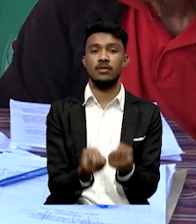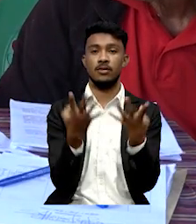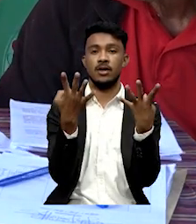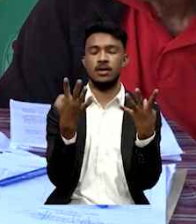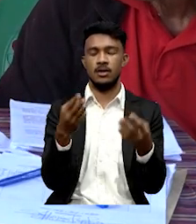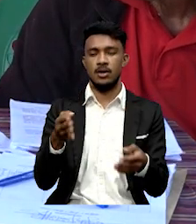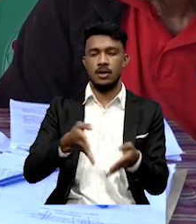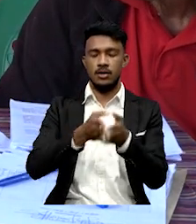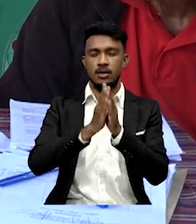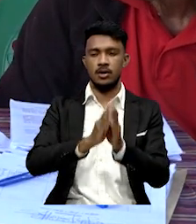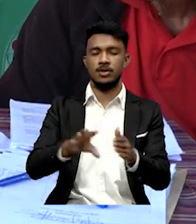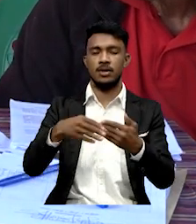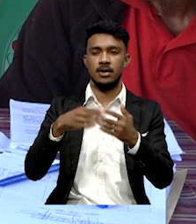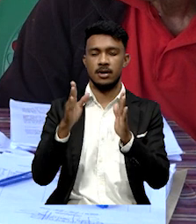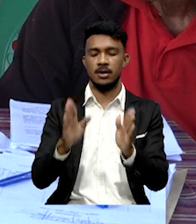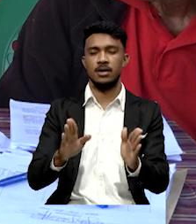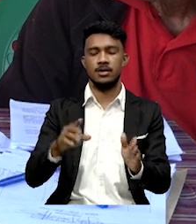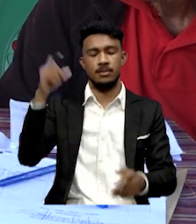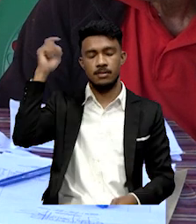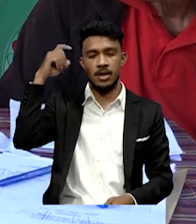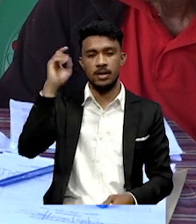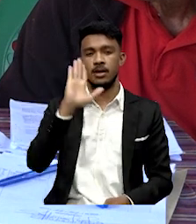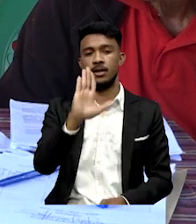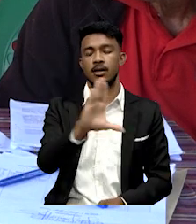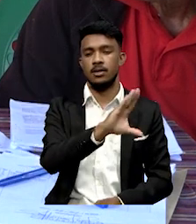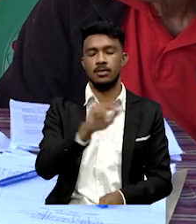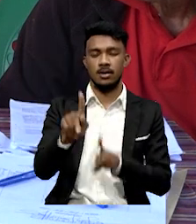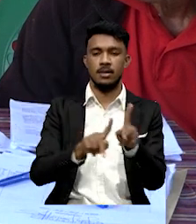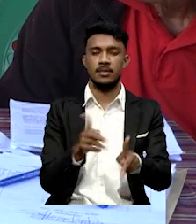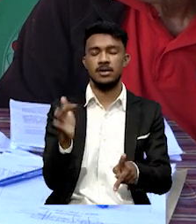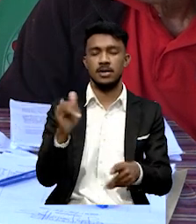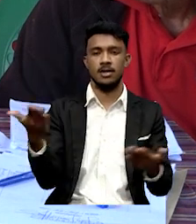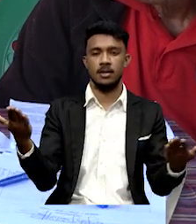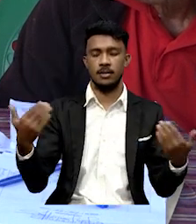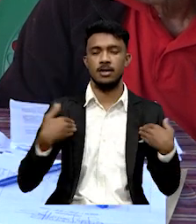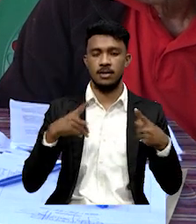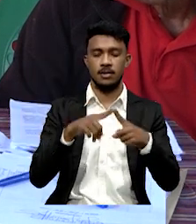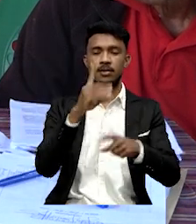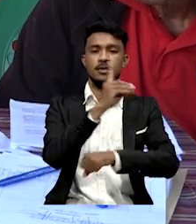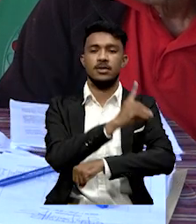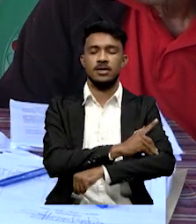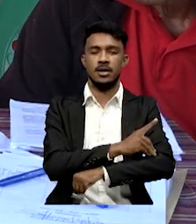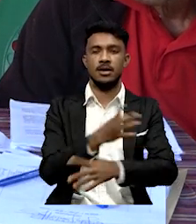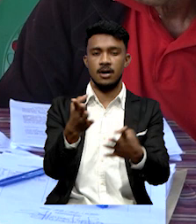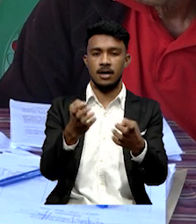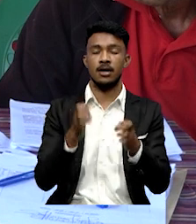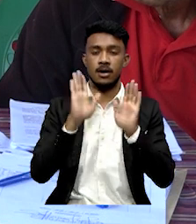ba lideres, matenek nai, no povo sira, nebe oras ne, hakarak